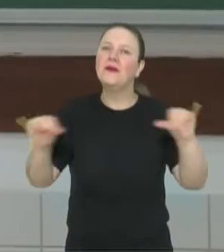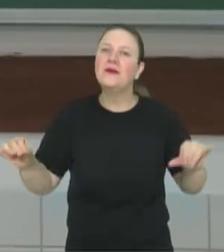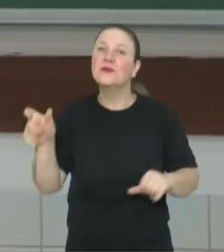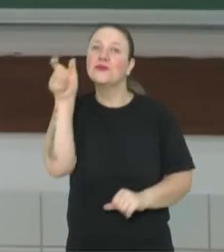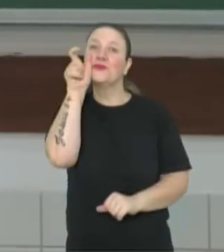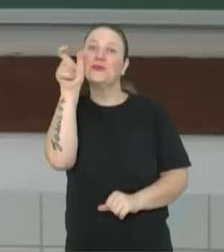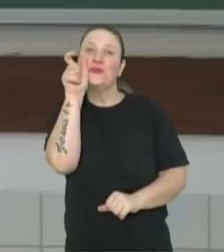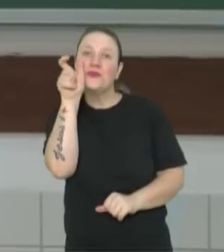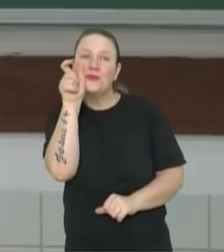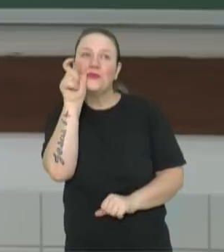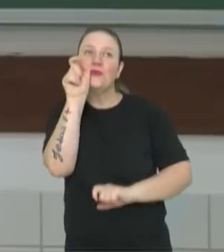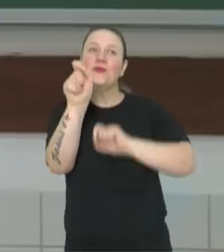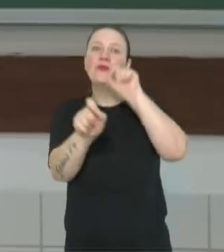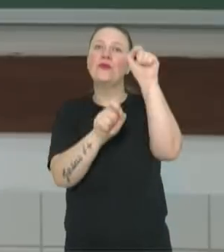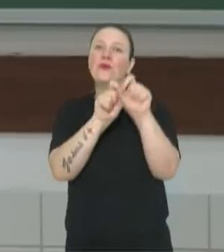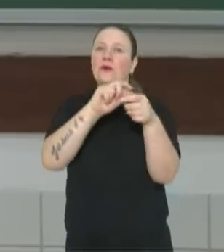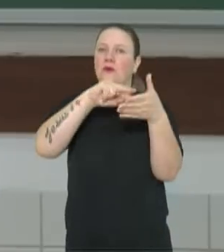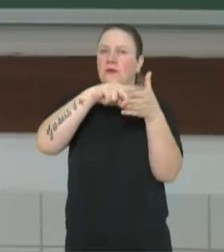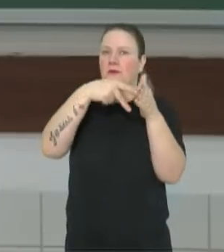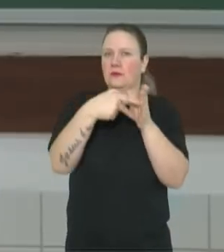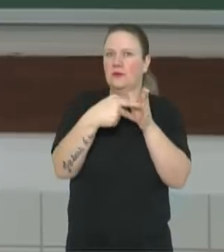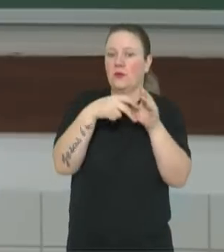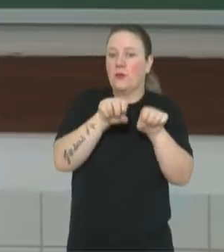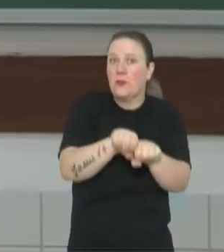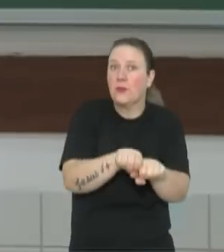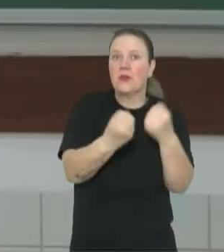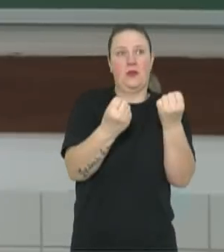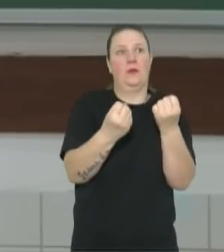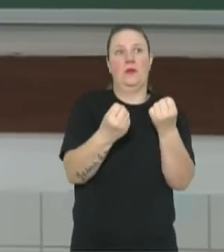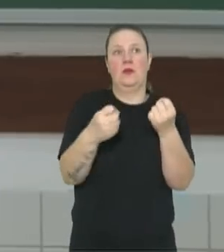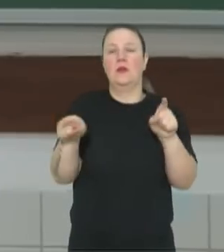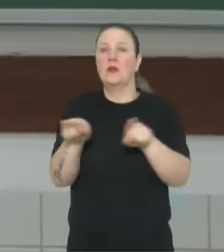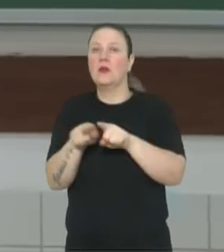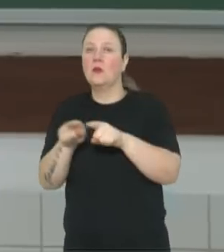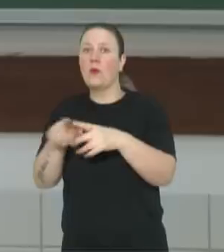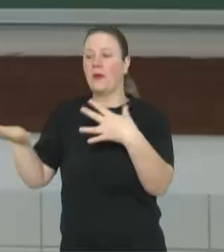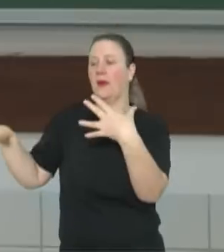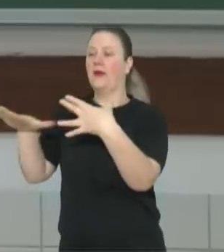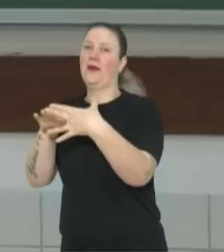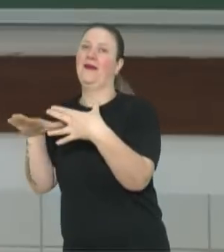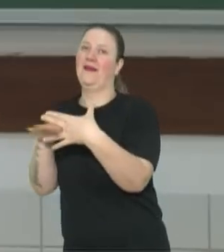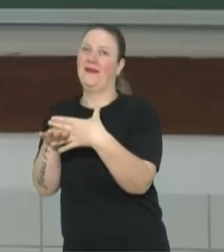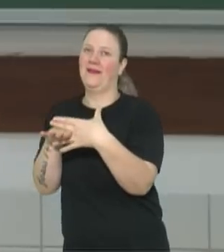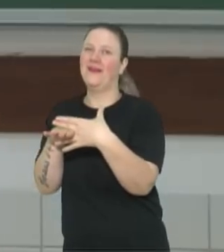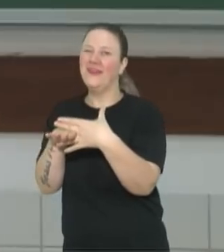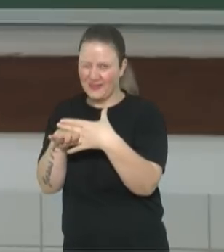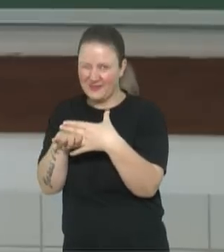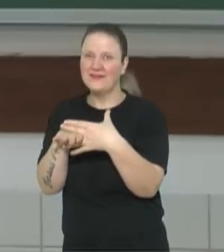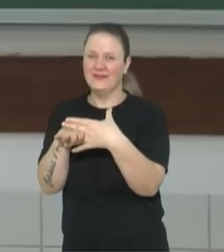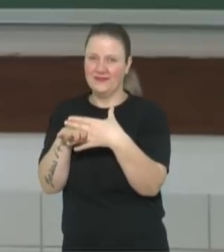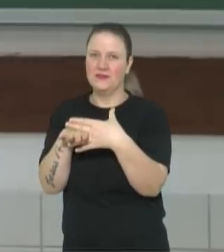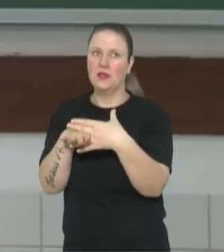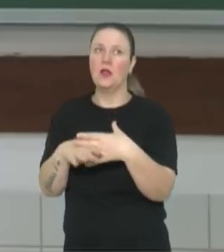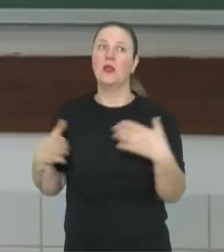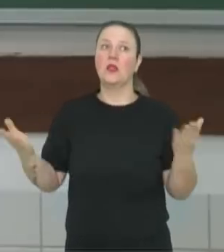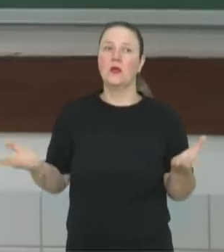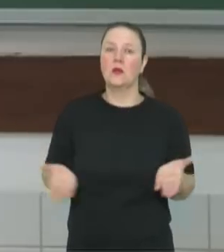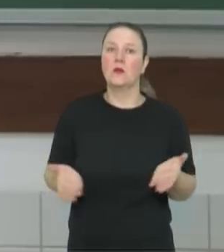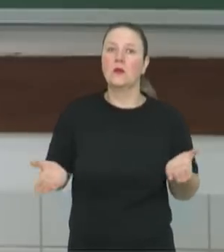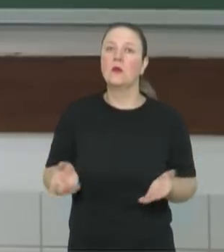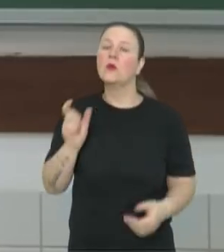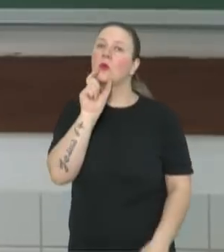viu, qual o significado aqui de quebrar, aqui do intervalo, certo? Aqui a